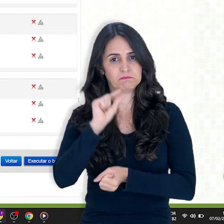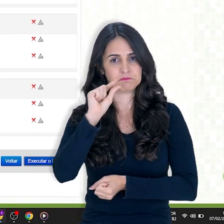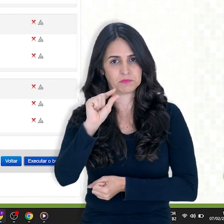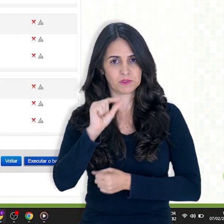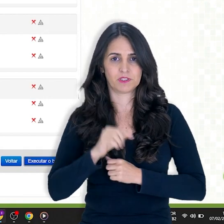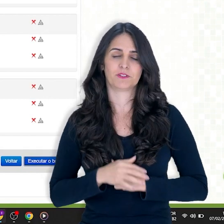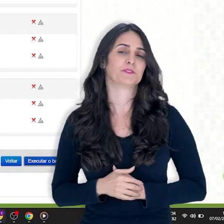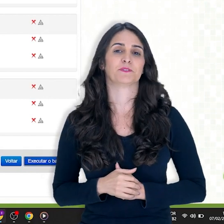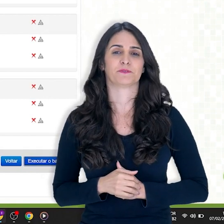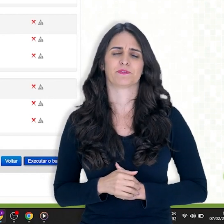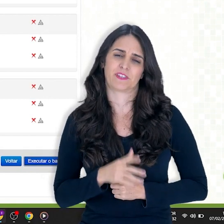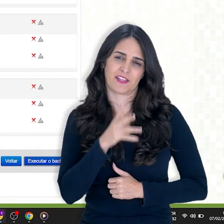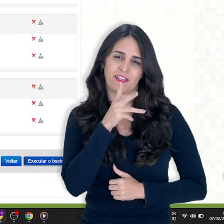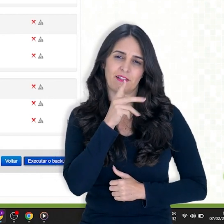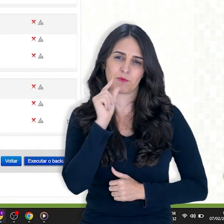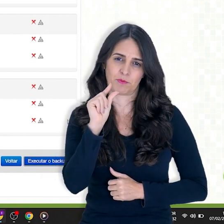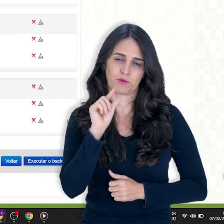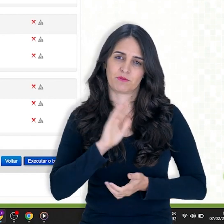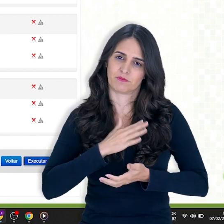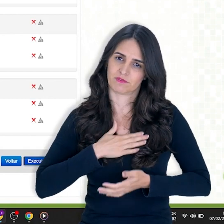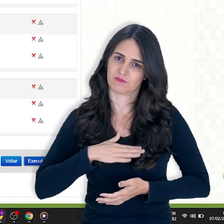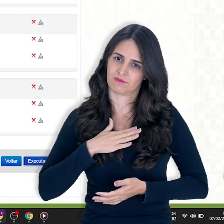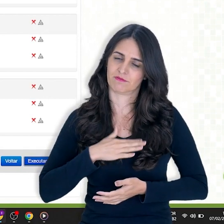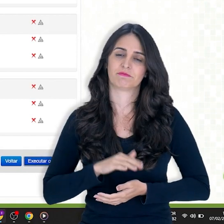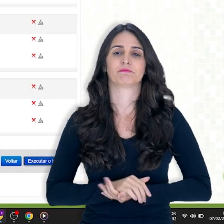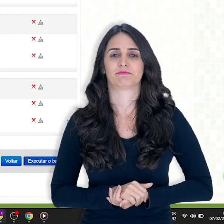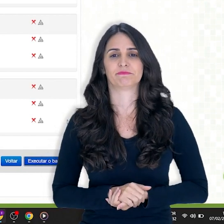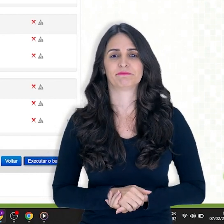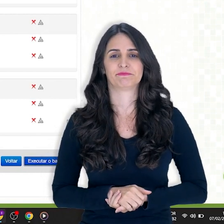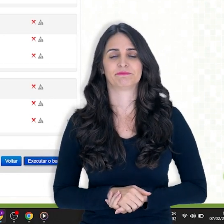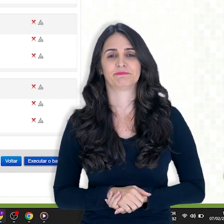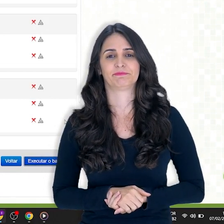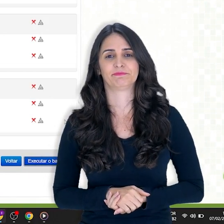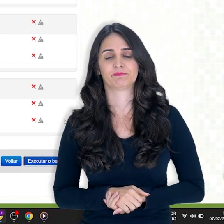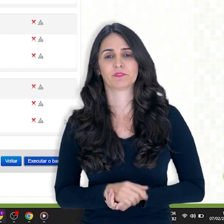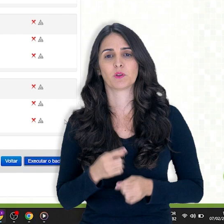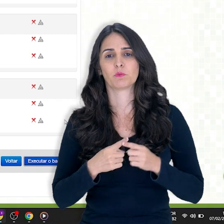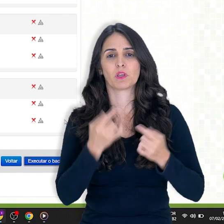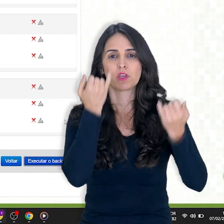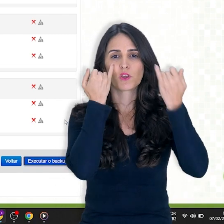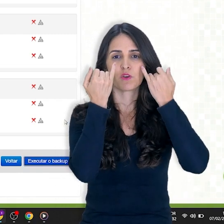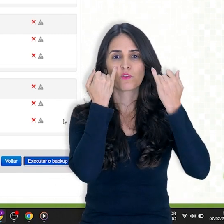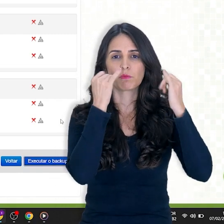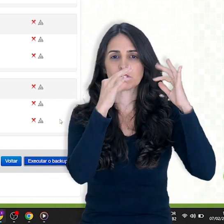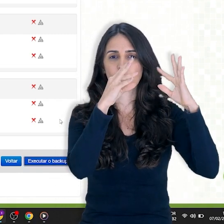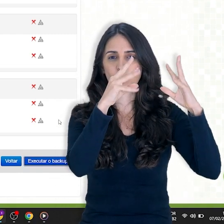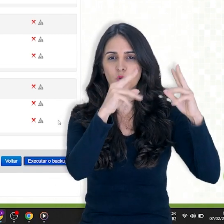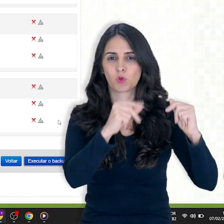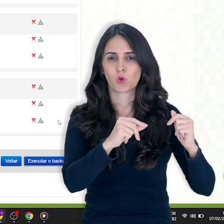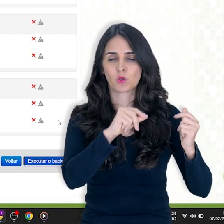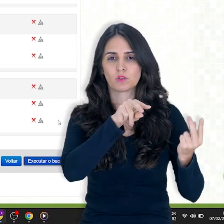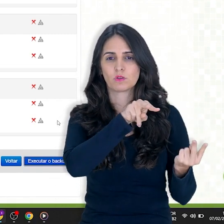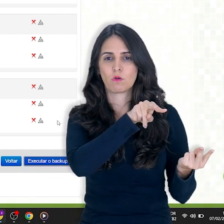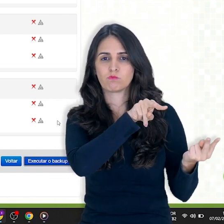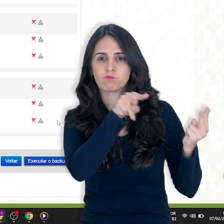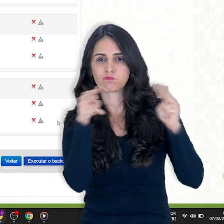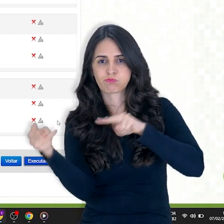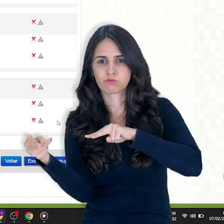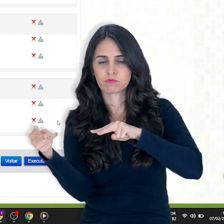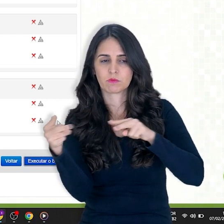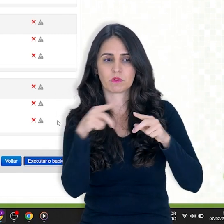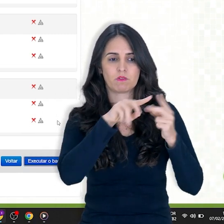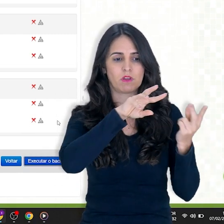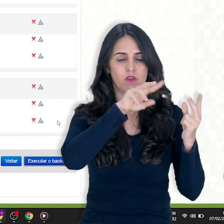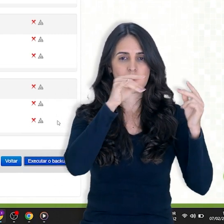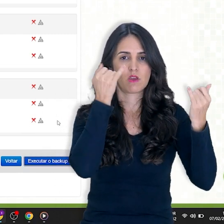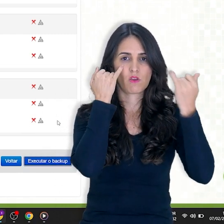gente aguarda um pouquinho aqui. Esse é um momento que às vezes demora um pouco, porque ele vai buscar todo o